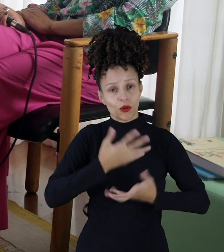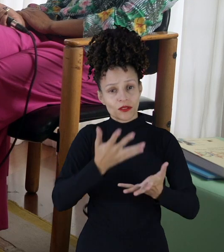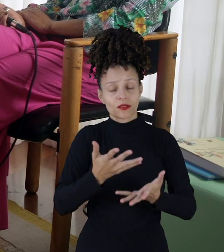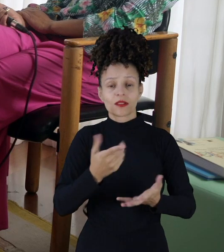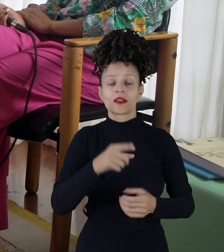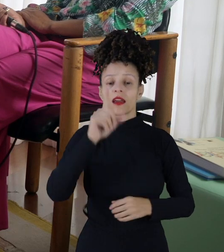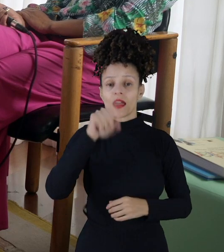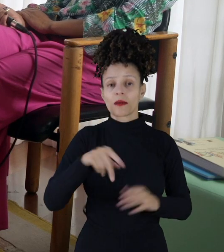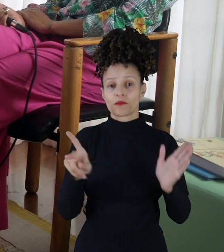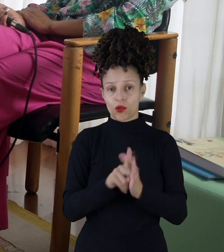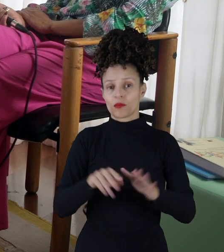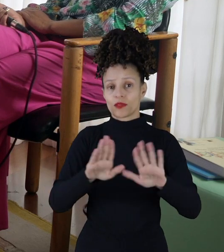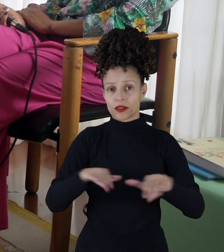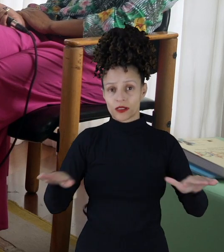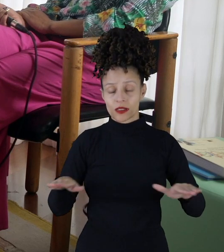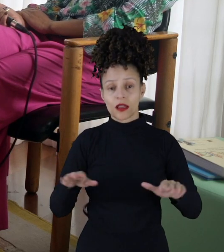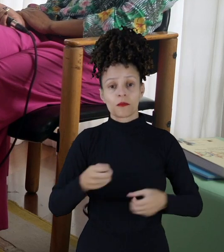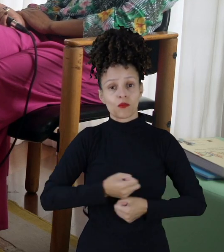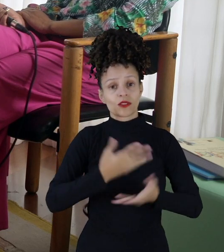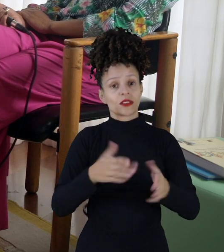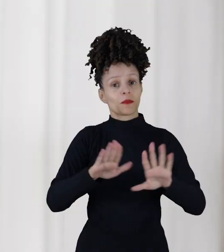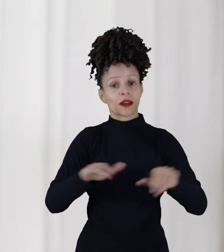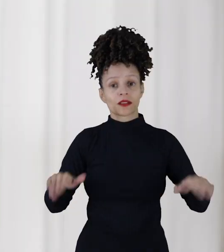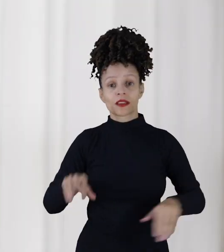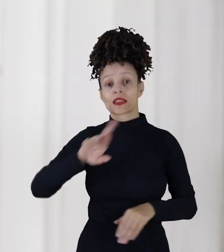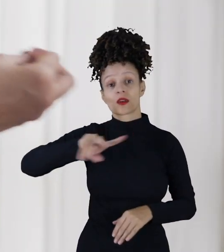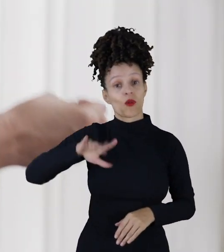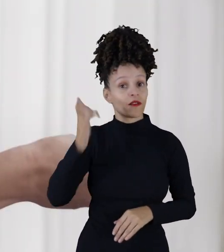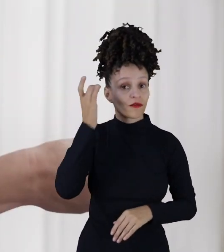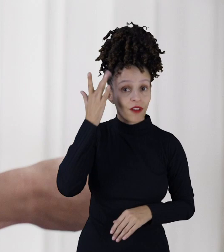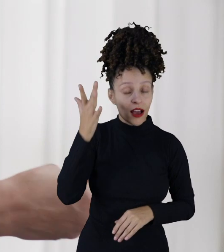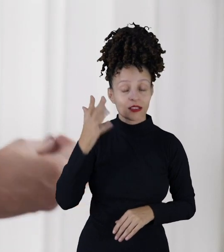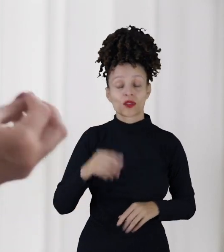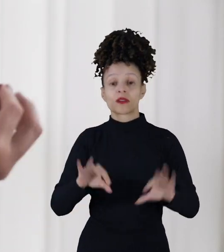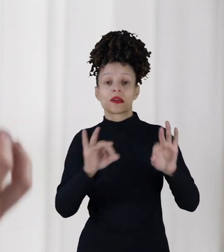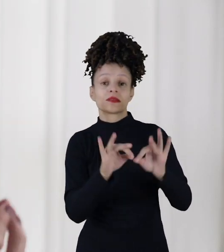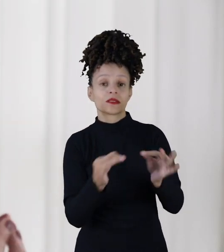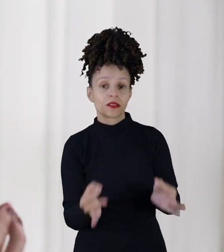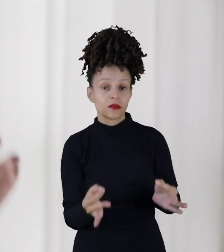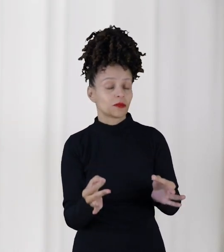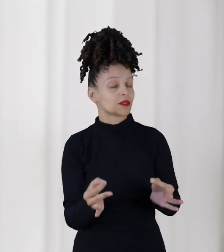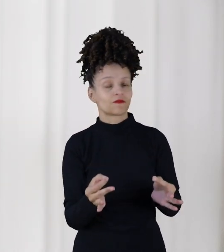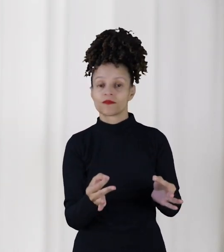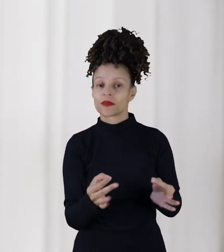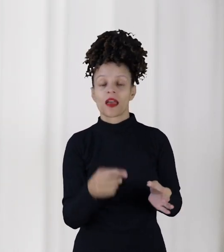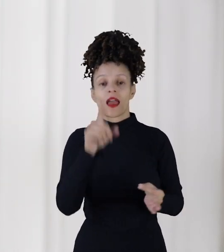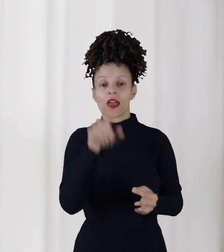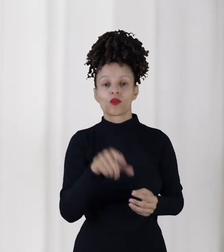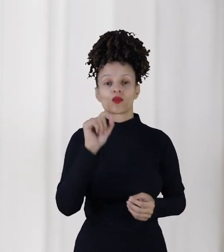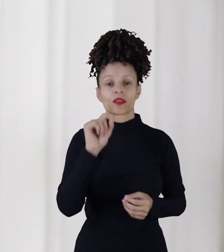poesia. Poesia para crianças. A poesia para criança, ela não é mais fácil, ela não é menor,